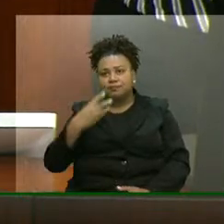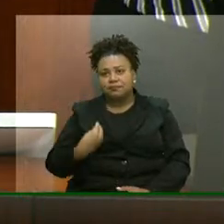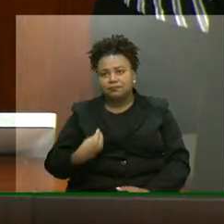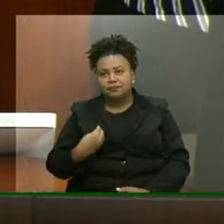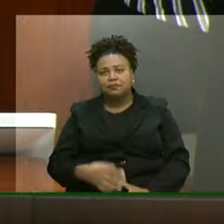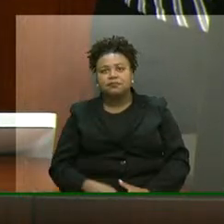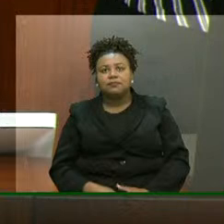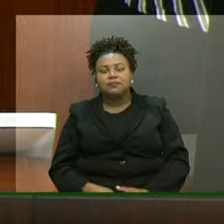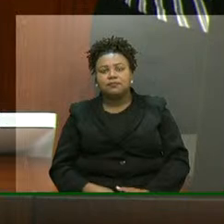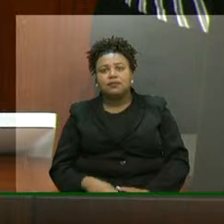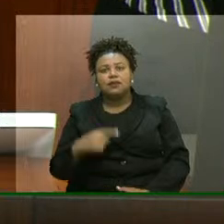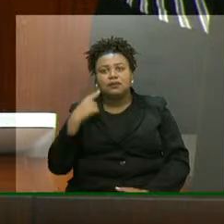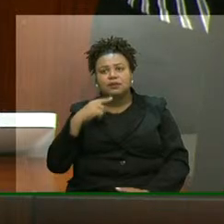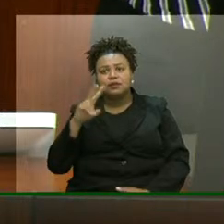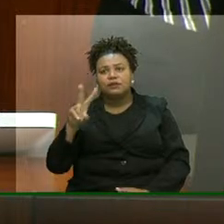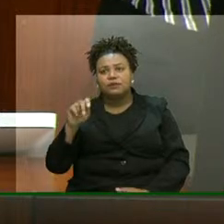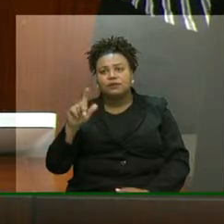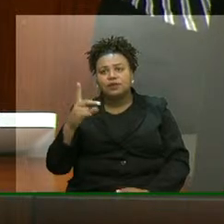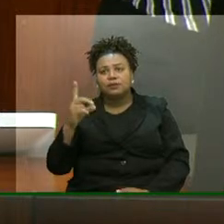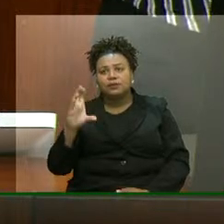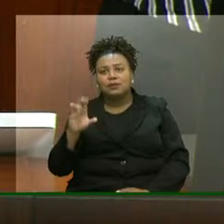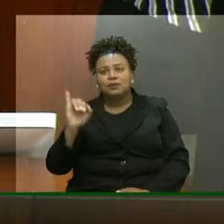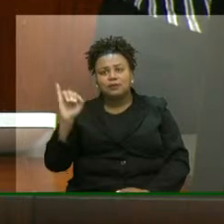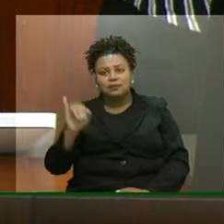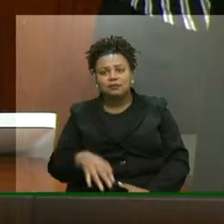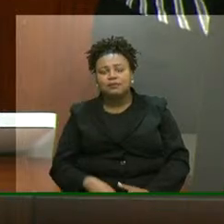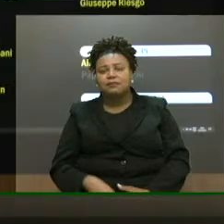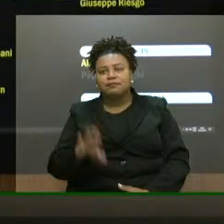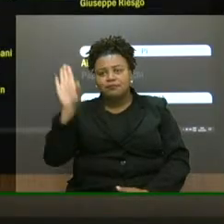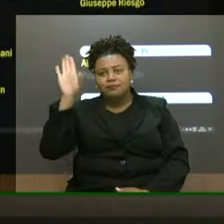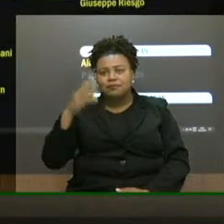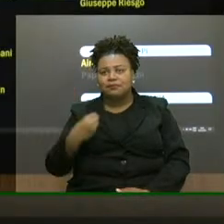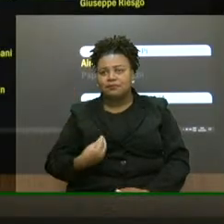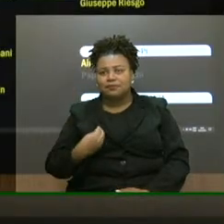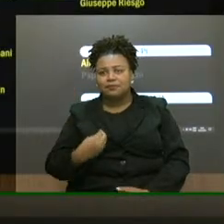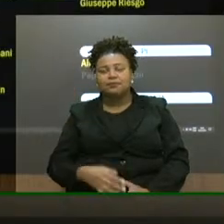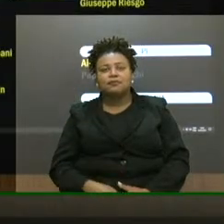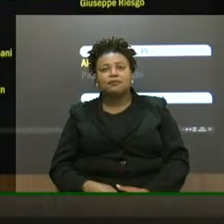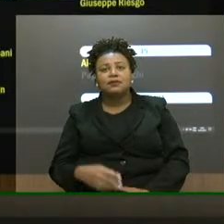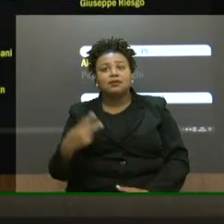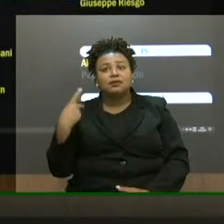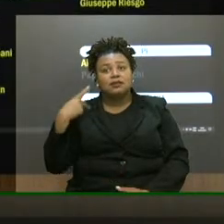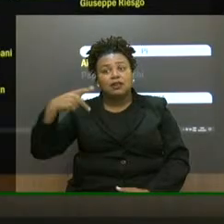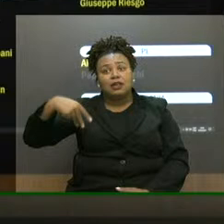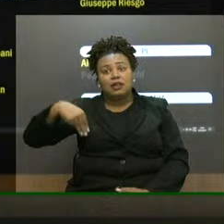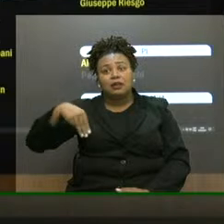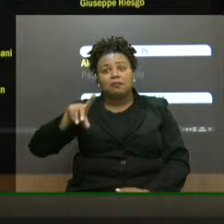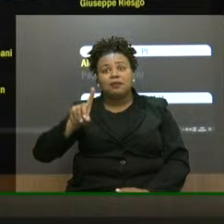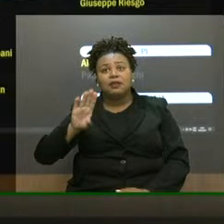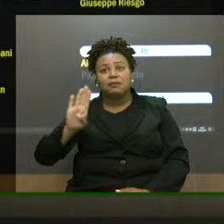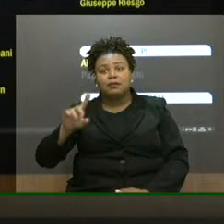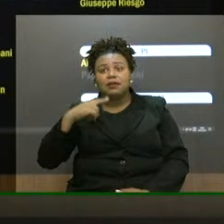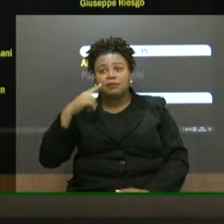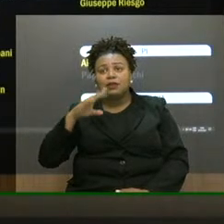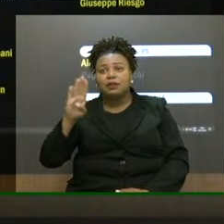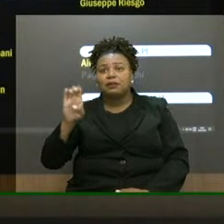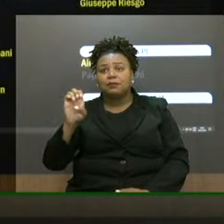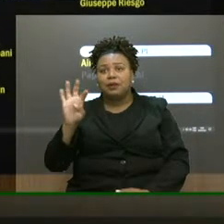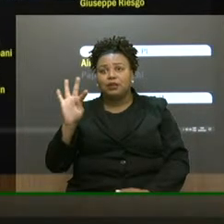Presente. Valdeci Oliveira. Presente. Bancada do MDB, Beto